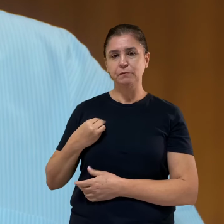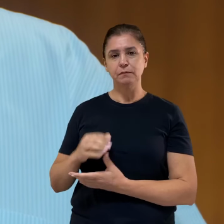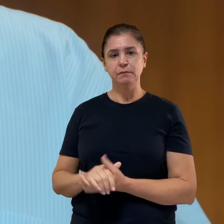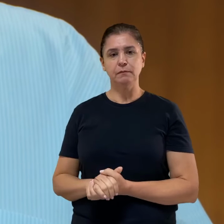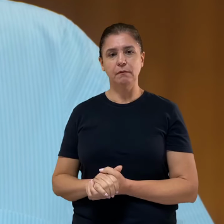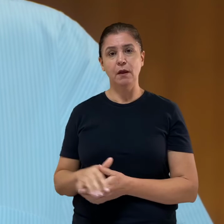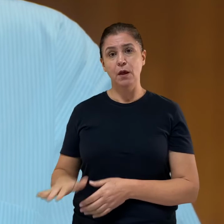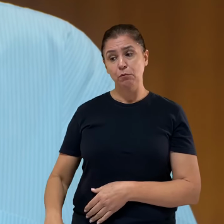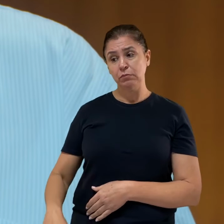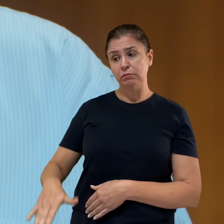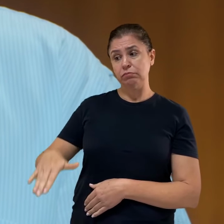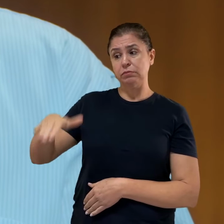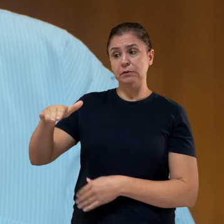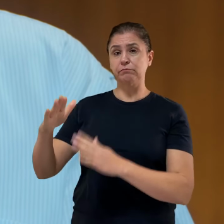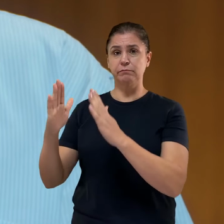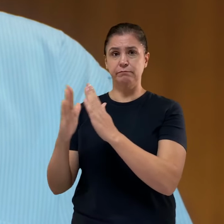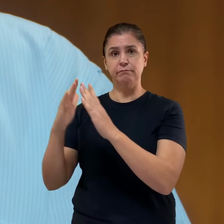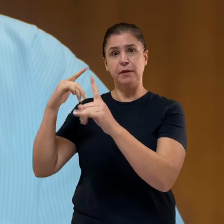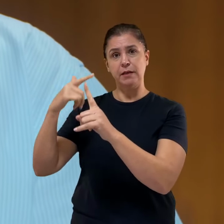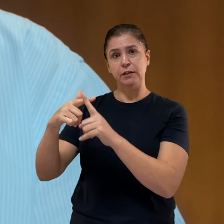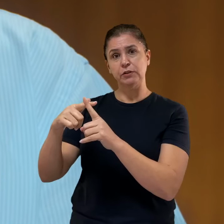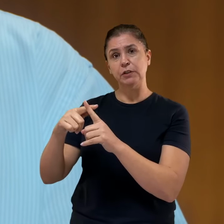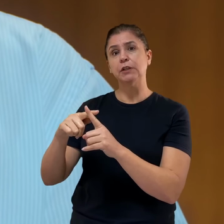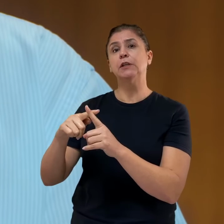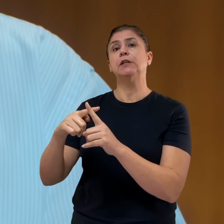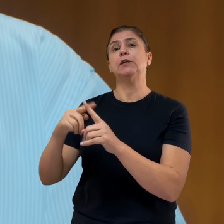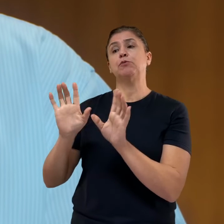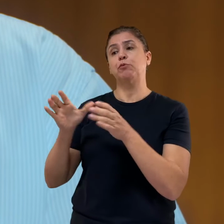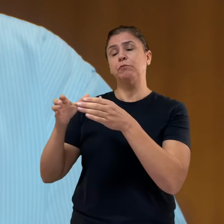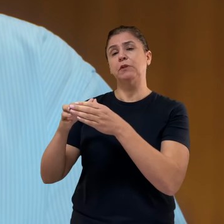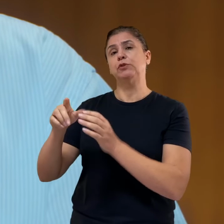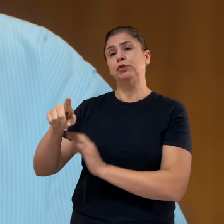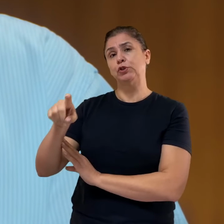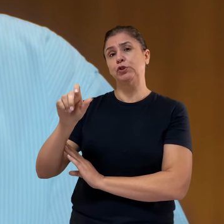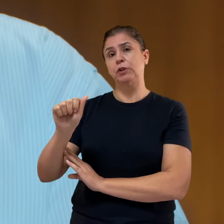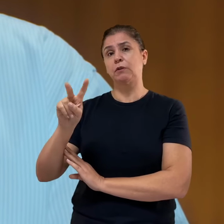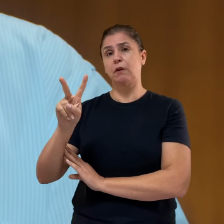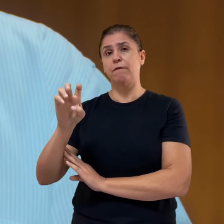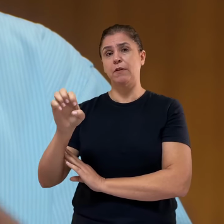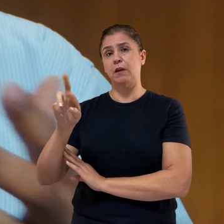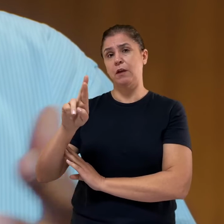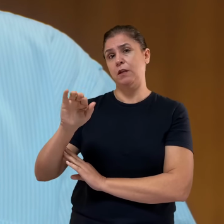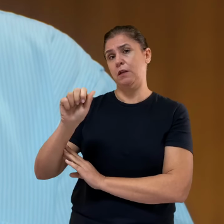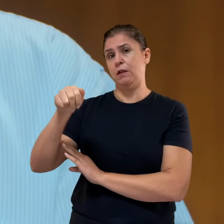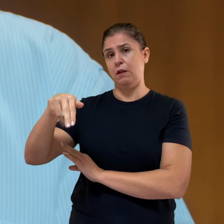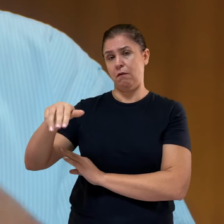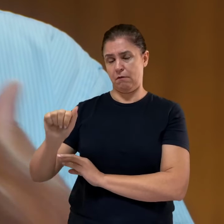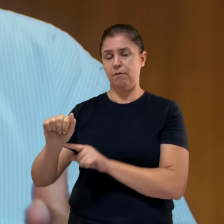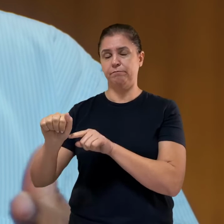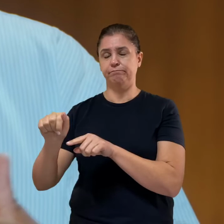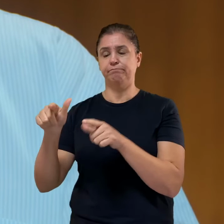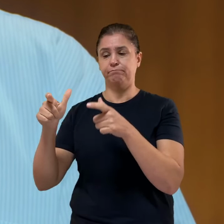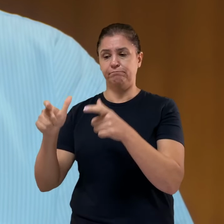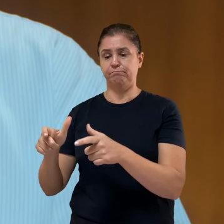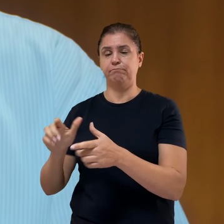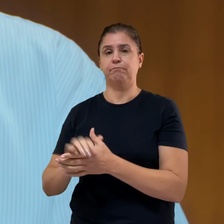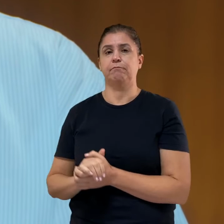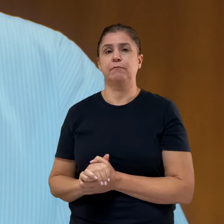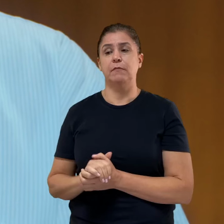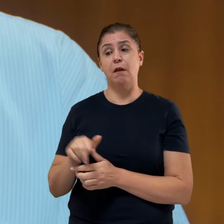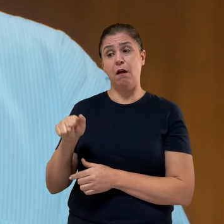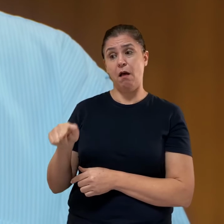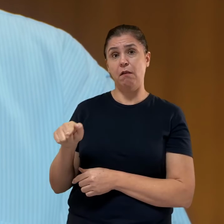Eu cresci numa paróquia chaveiriana. Toda a minha infância foi na paróquia chaveiriana.